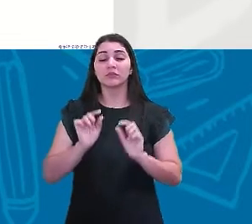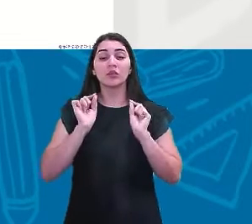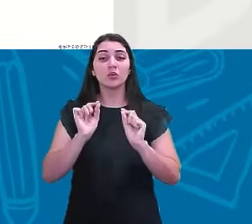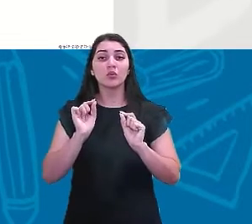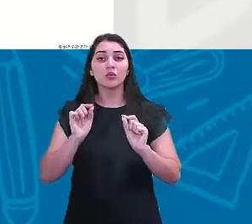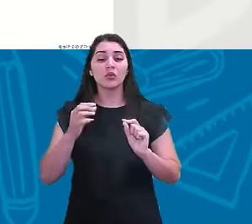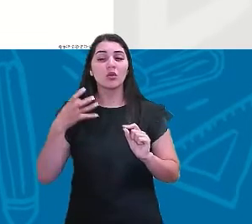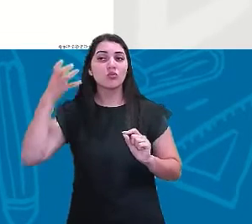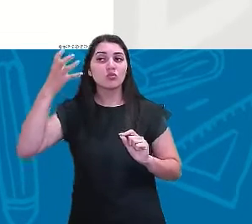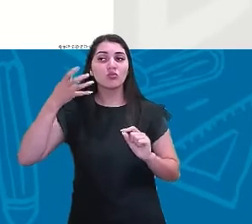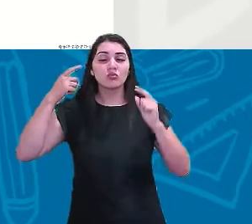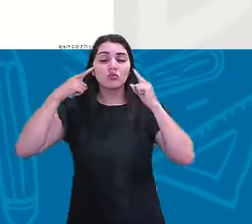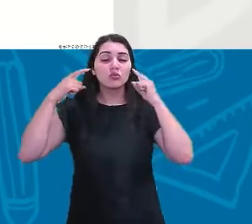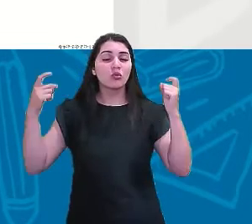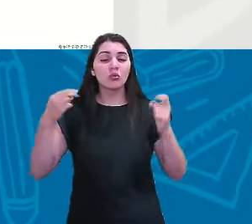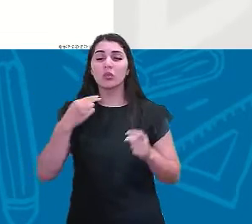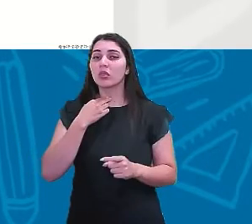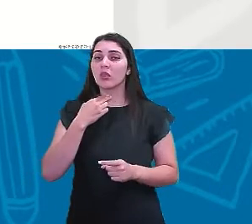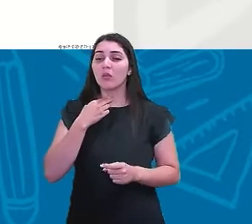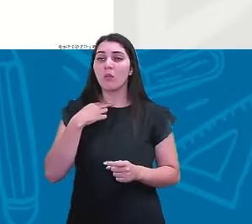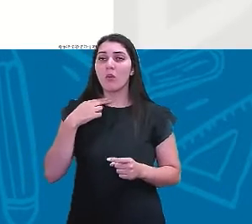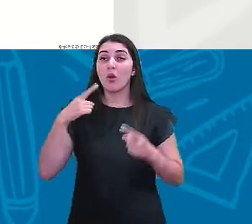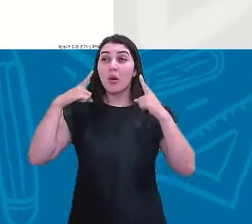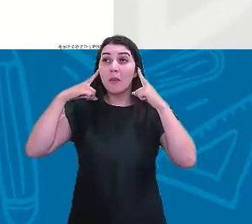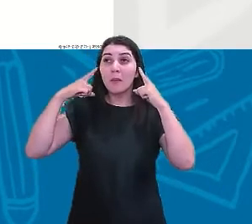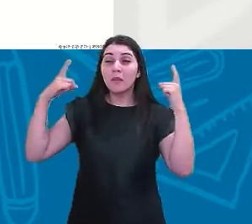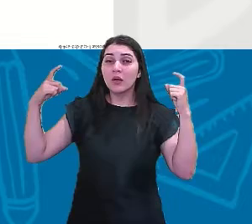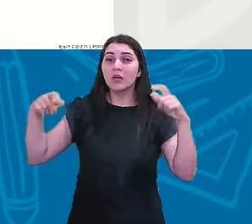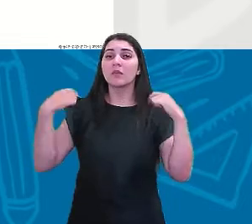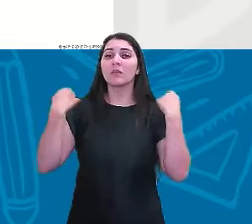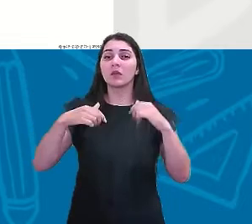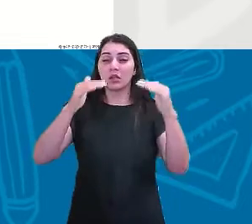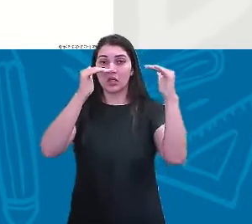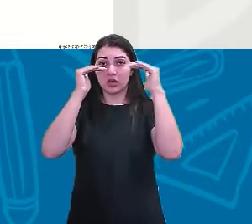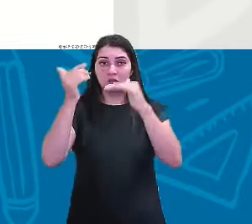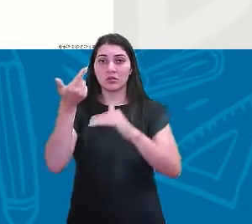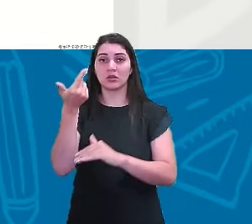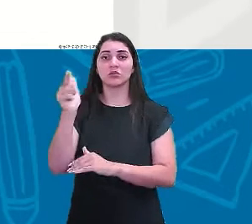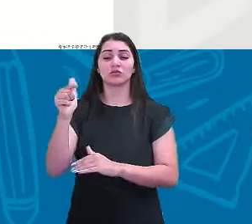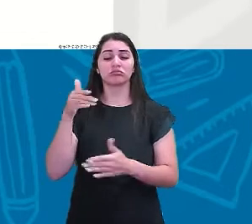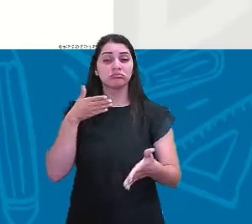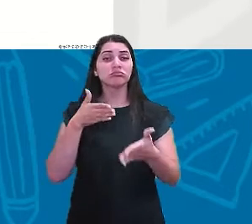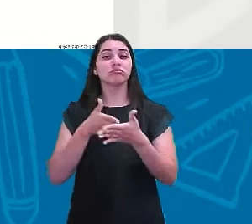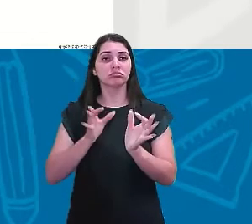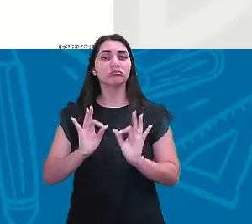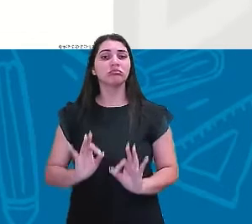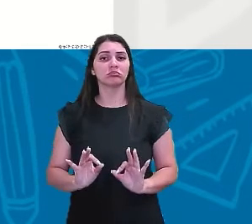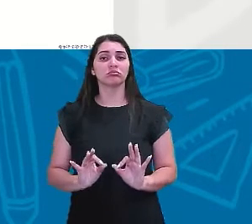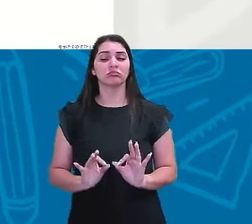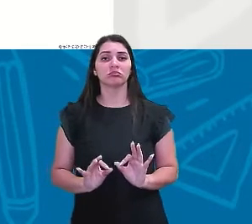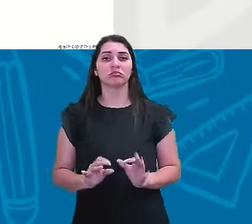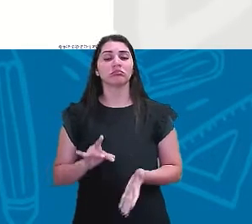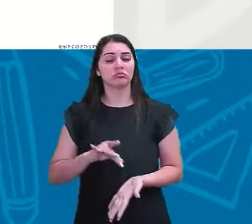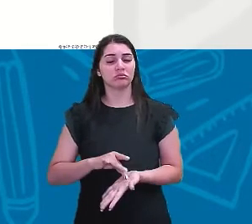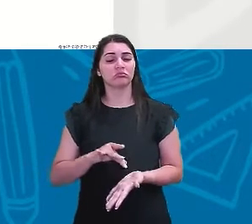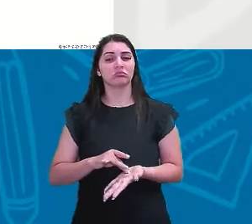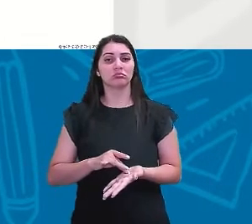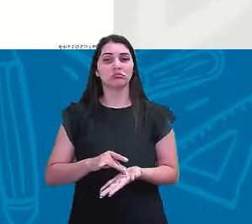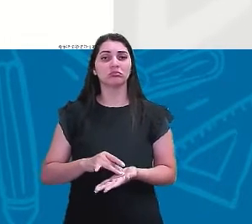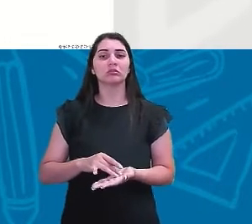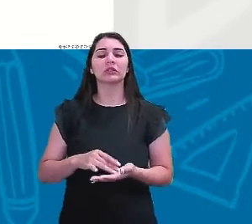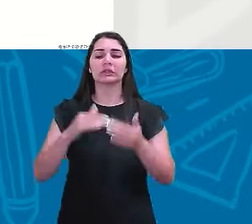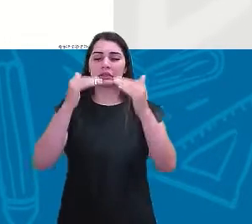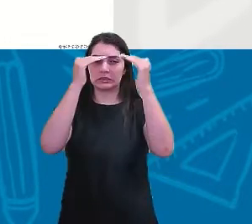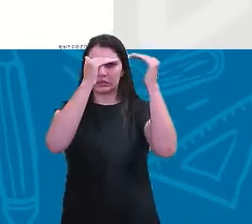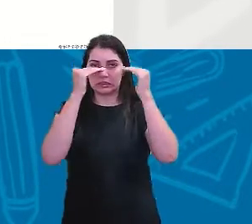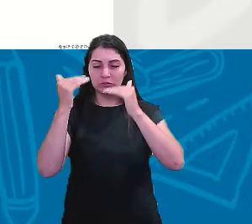som, não pode escutar som muito alto. Então, a gente tem que respeitar os outros no limite. É verdade? Para a gente ser respeitado,